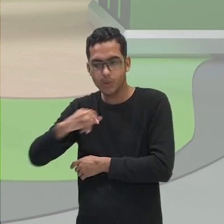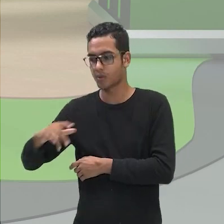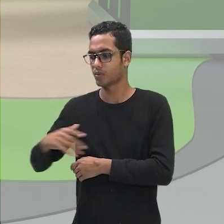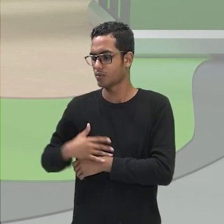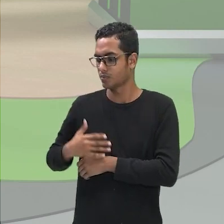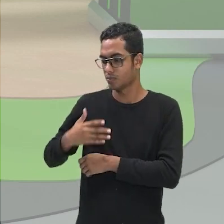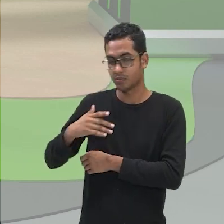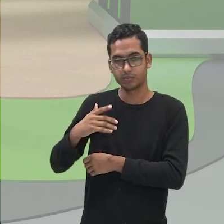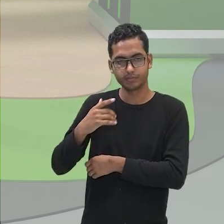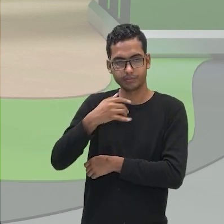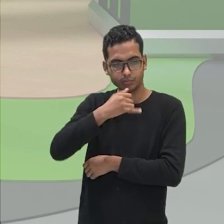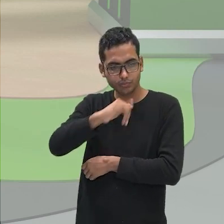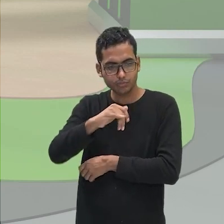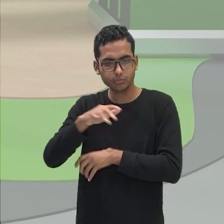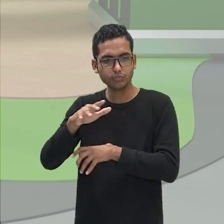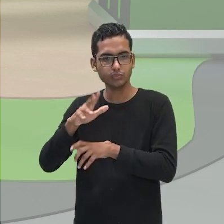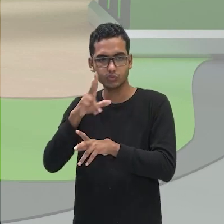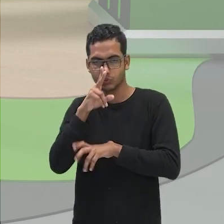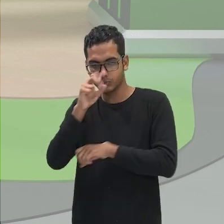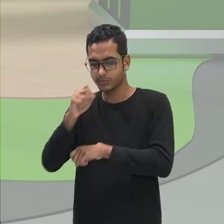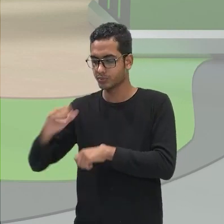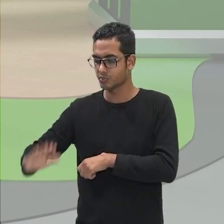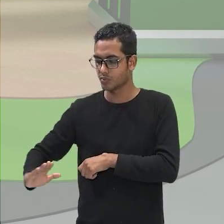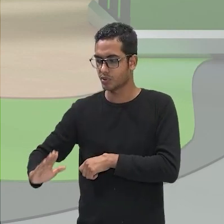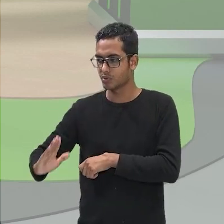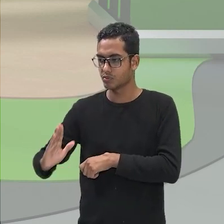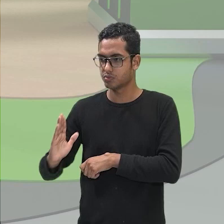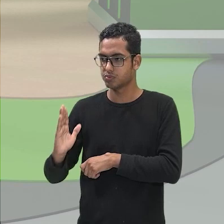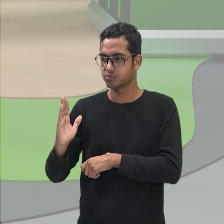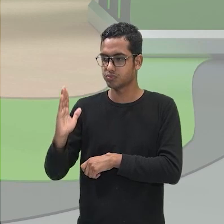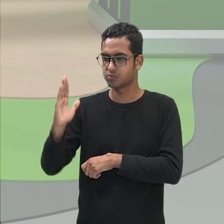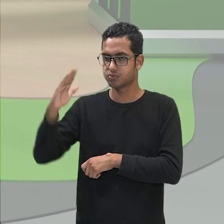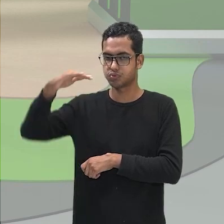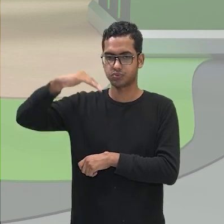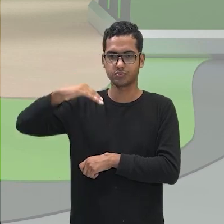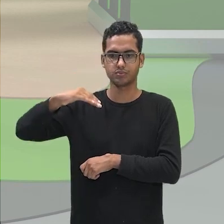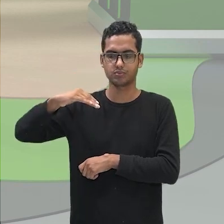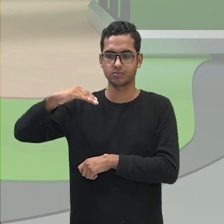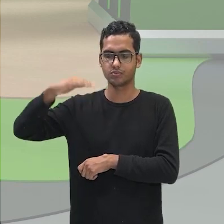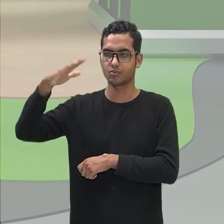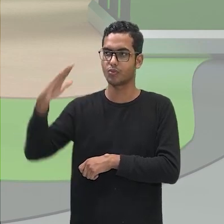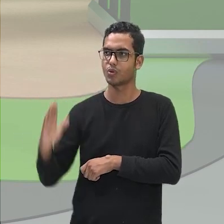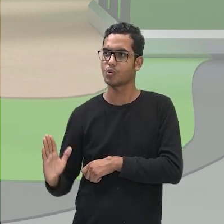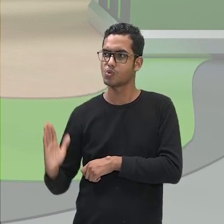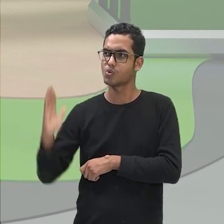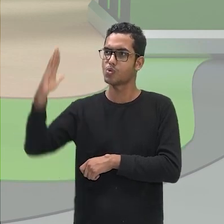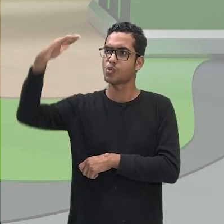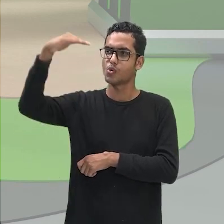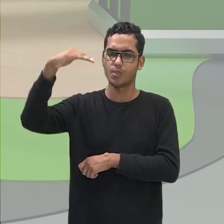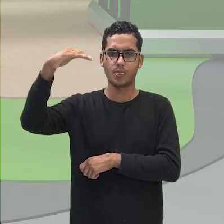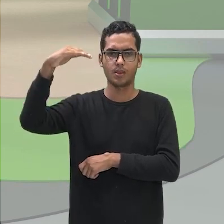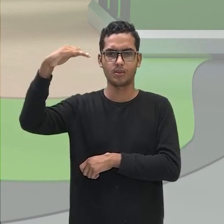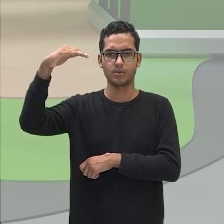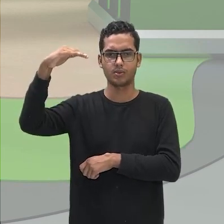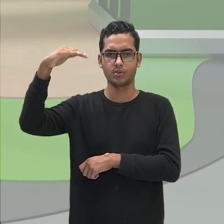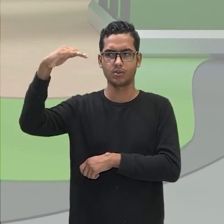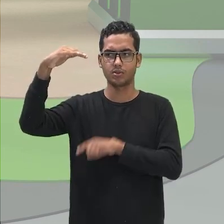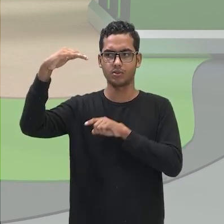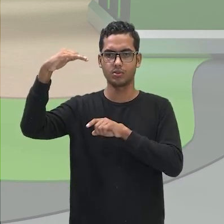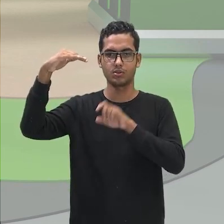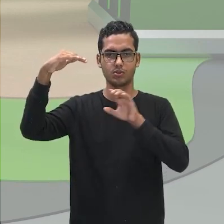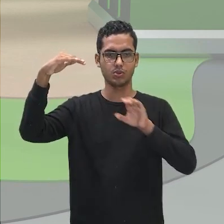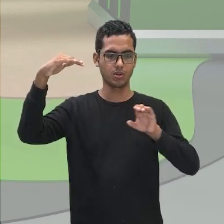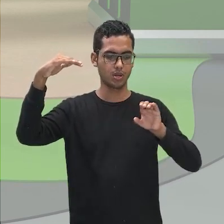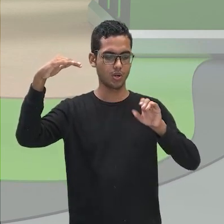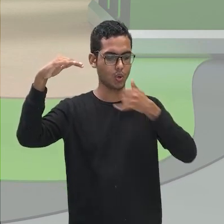fazer o movimento que é a energia cinética, energia potencial novamente, porque ó, quando para ali em cima, o movimento é zero,